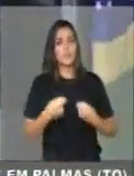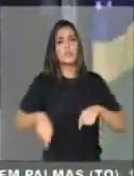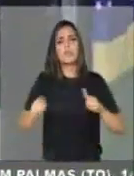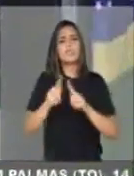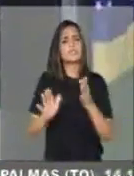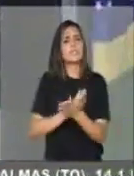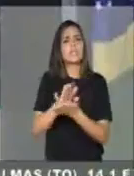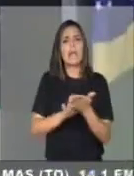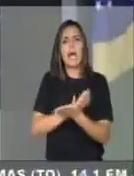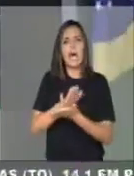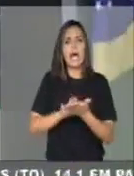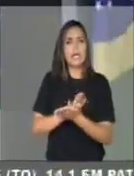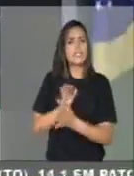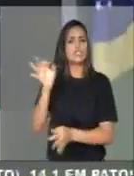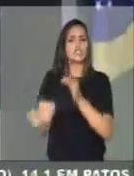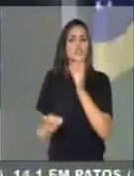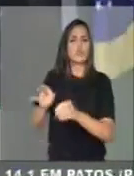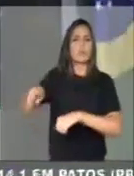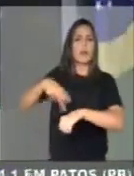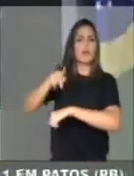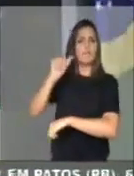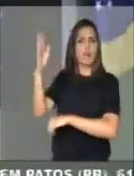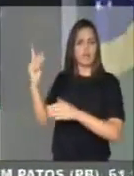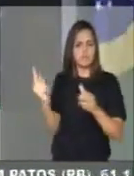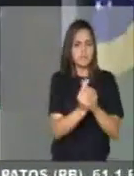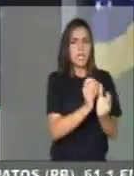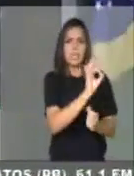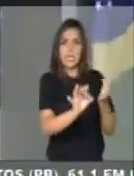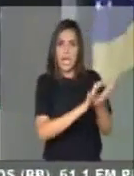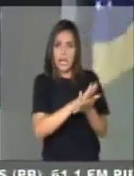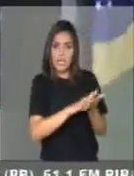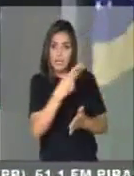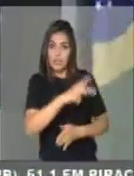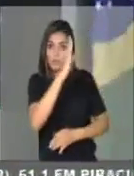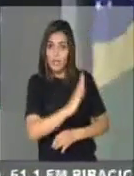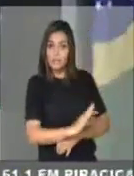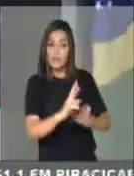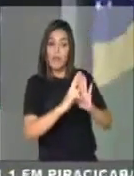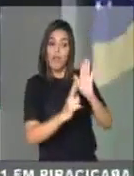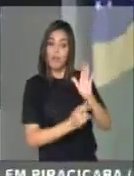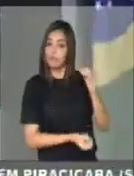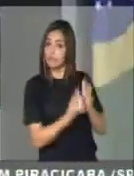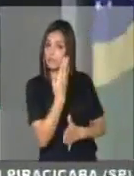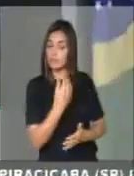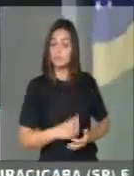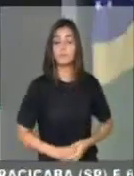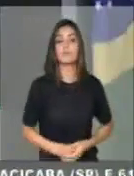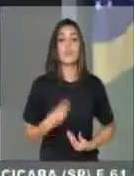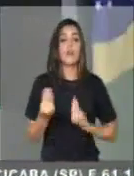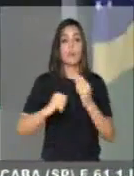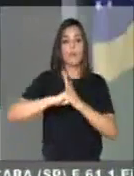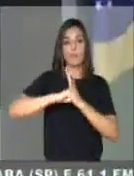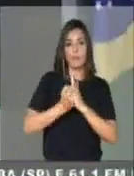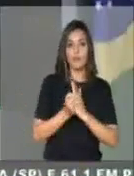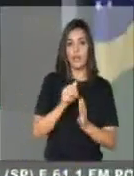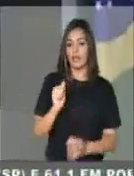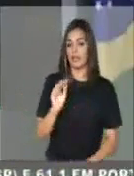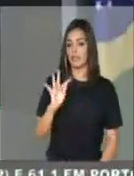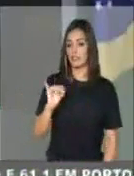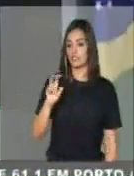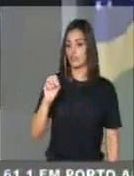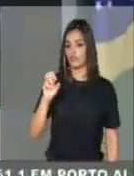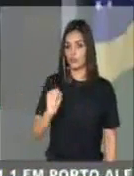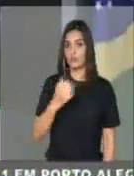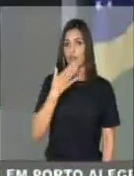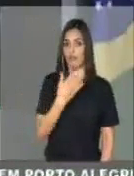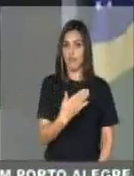sem necessário envolvimento de autoridade judicial de outro país, procedimento estruturado conforme os seguintes passos, para viabilizar um bloqueio cautelar de